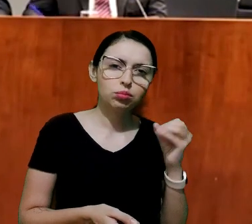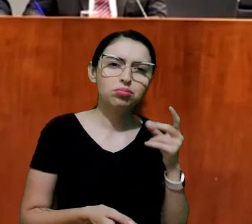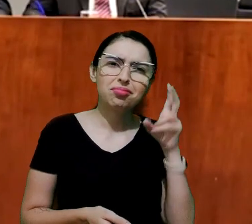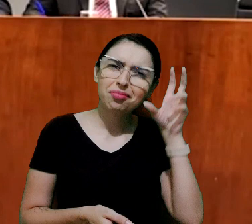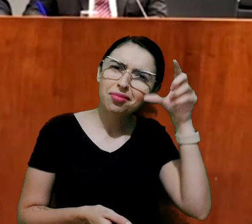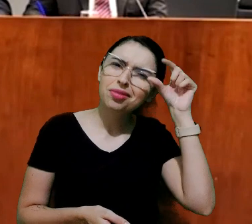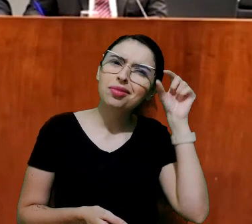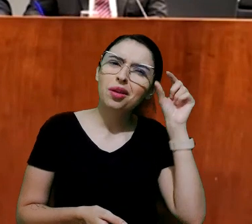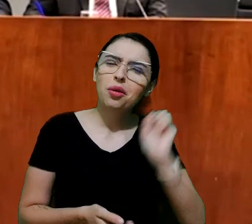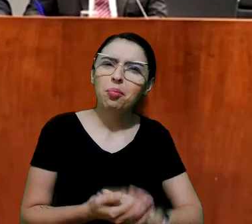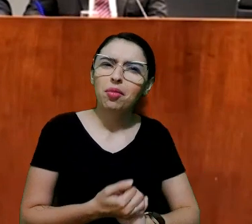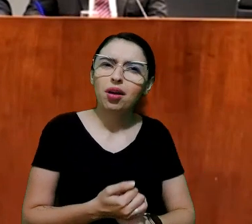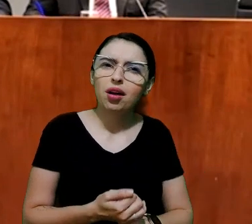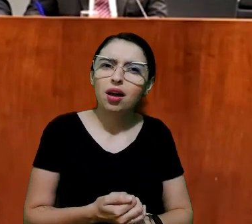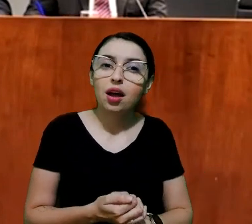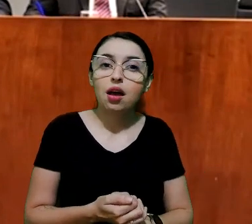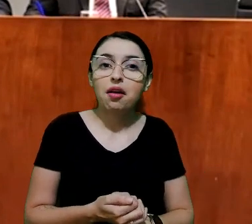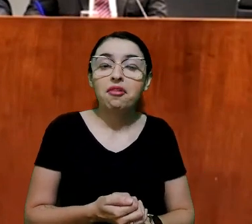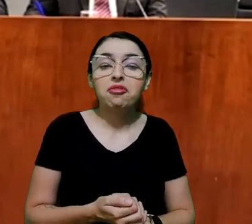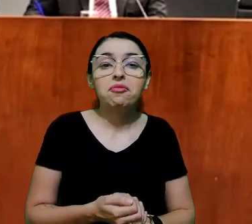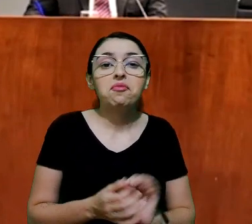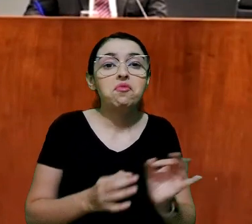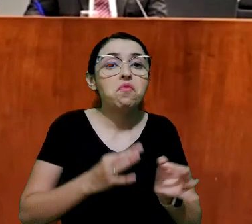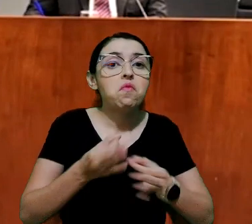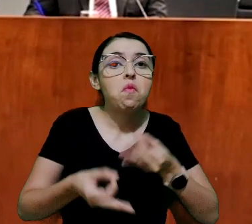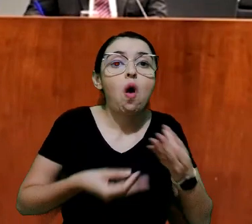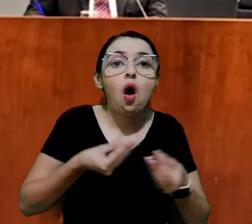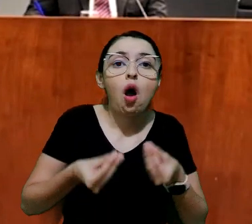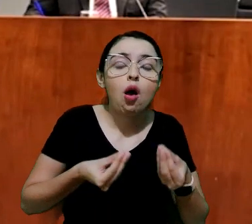a formalidade que cerca